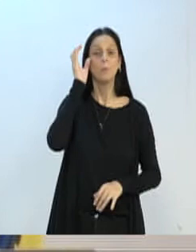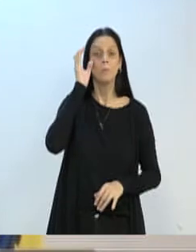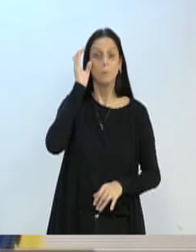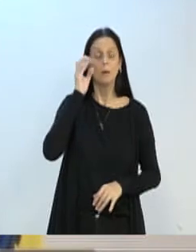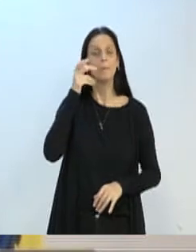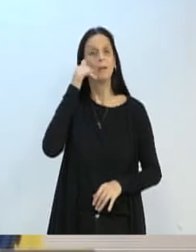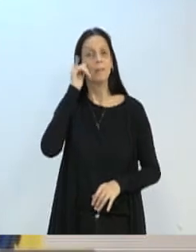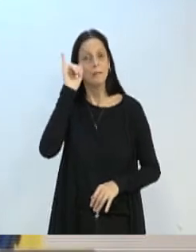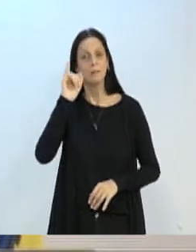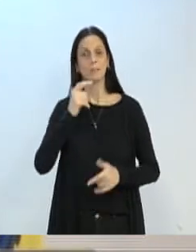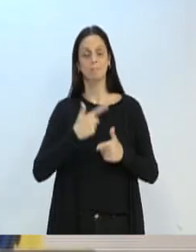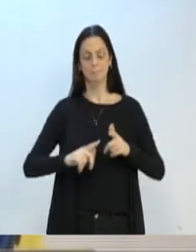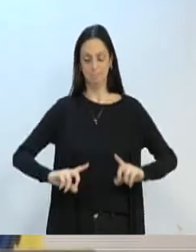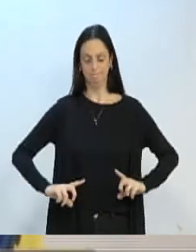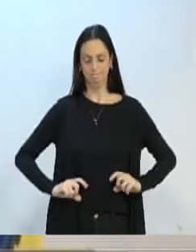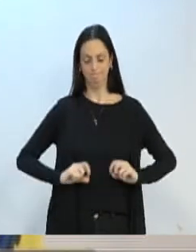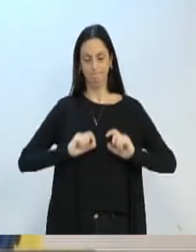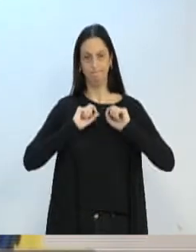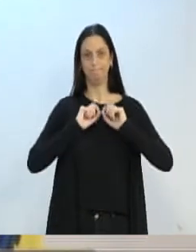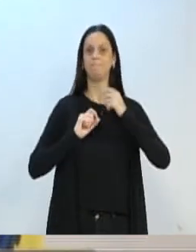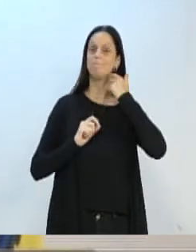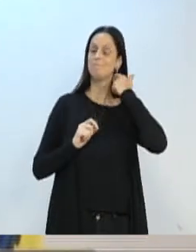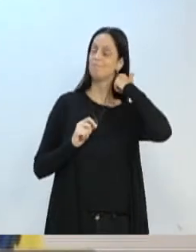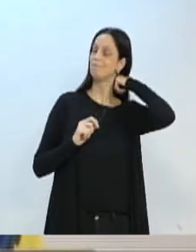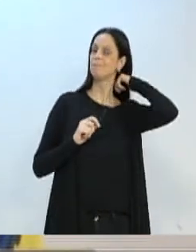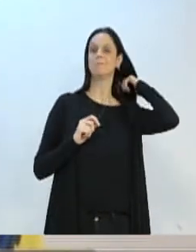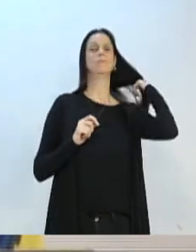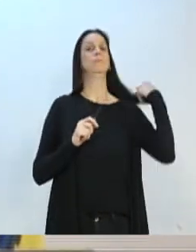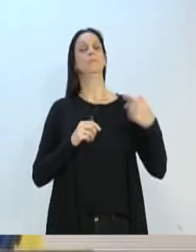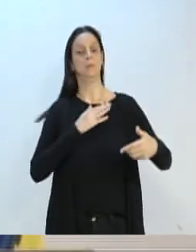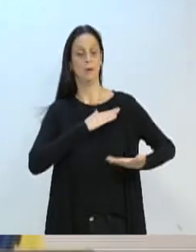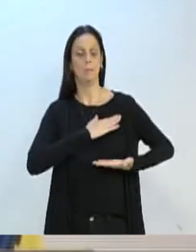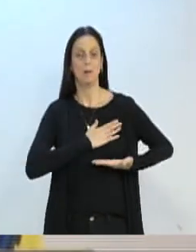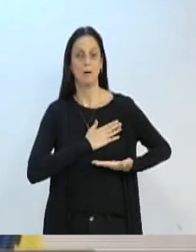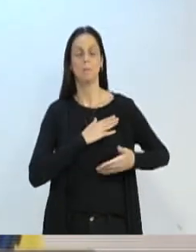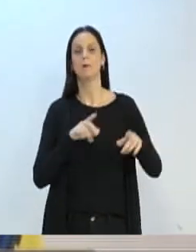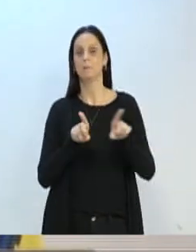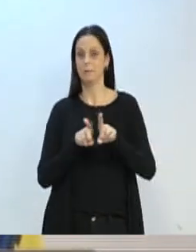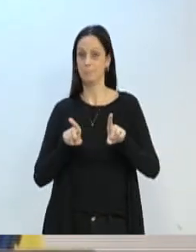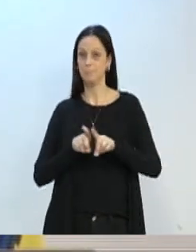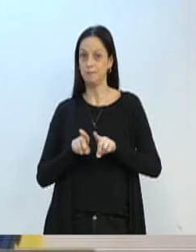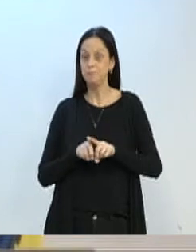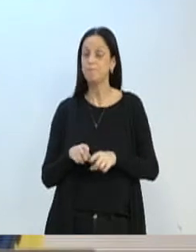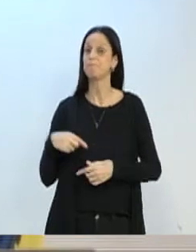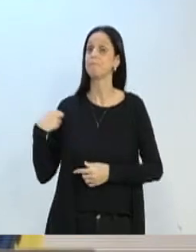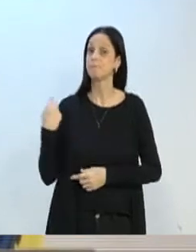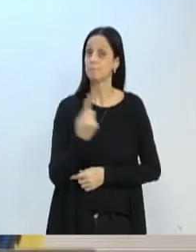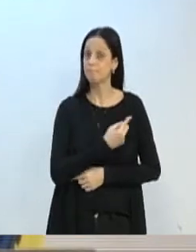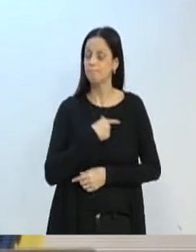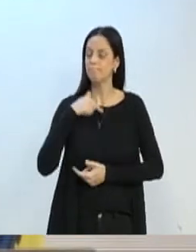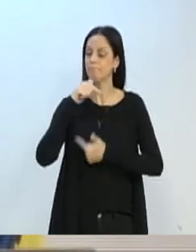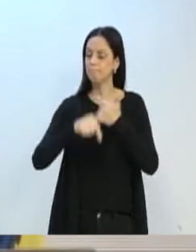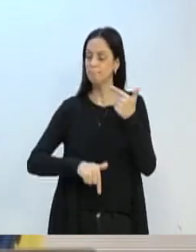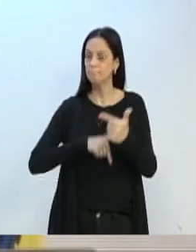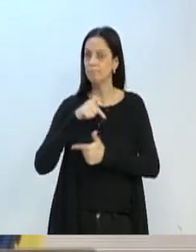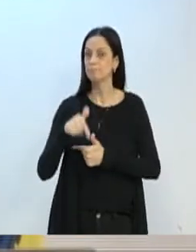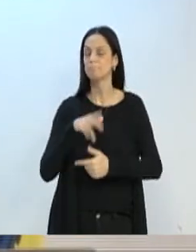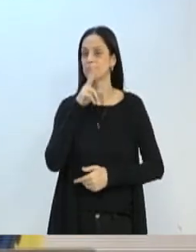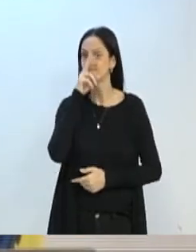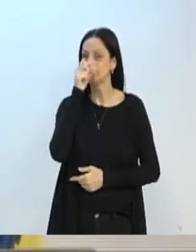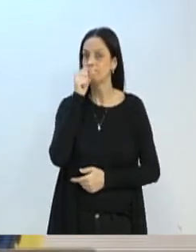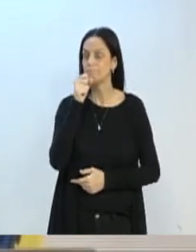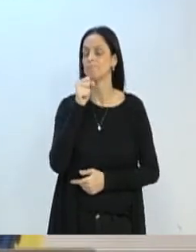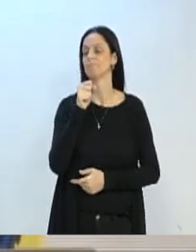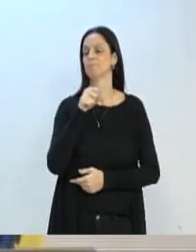né alcance a prevenção precoce da mama Nós também trabalhamos muito fortemente essa casa